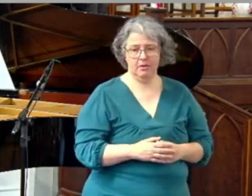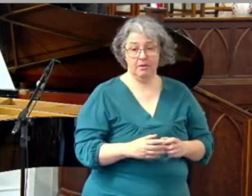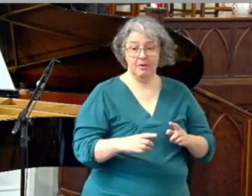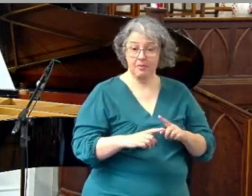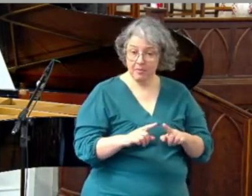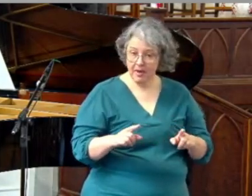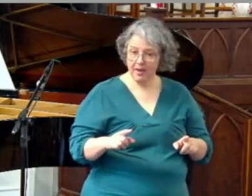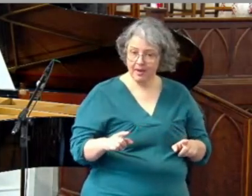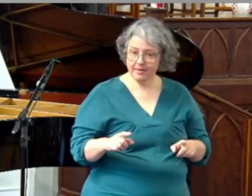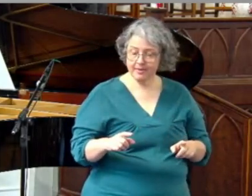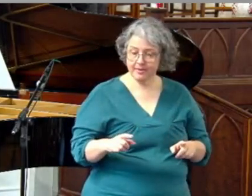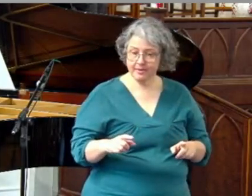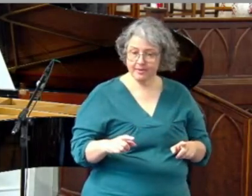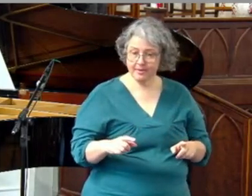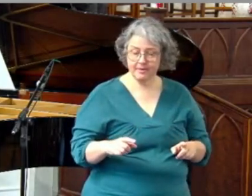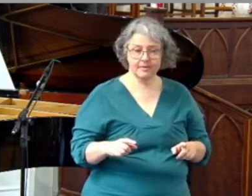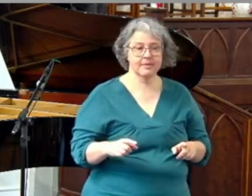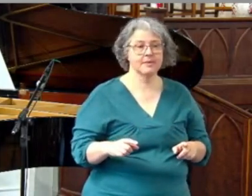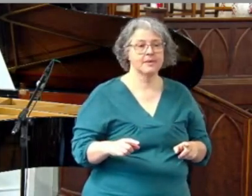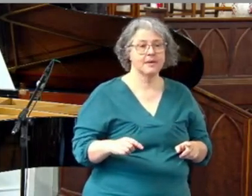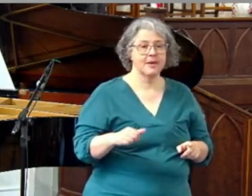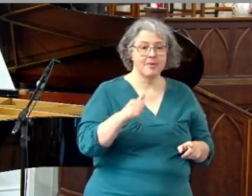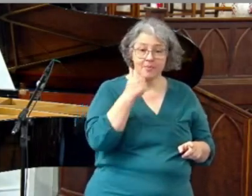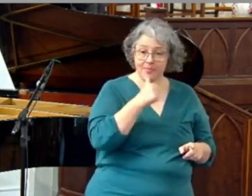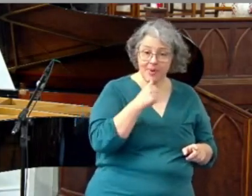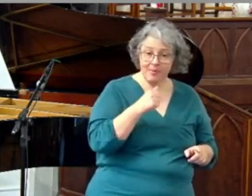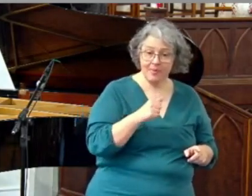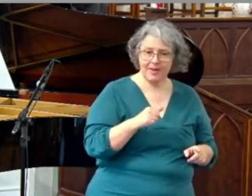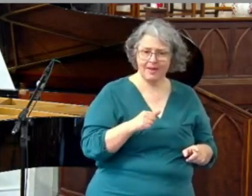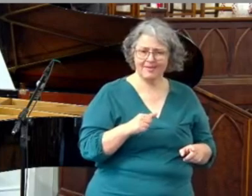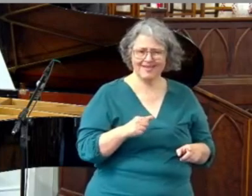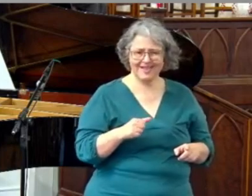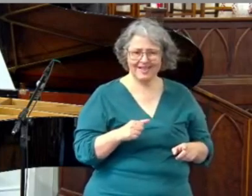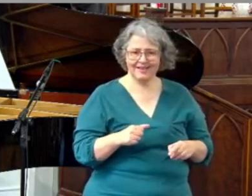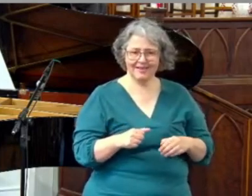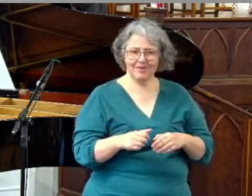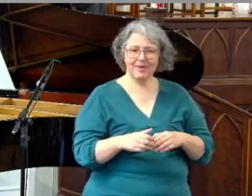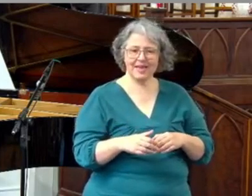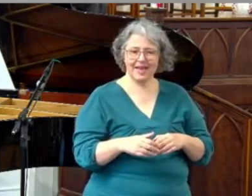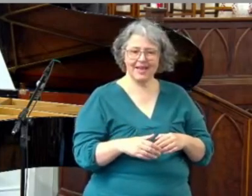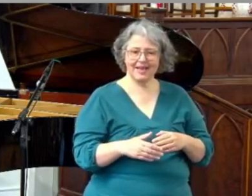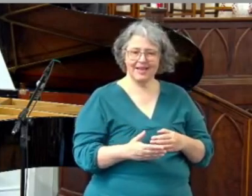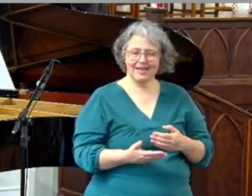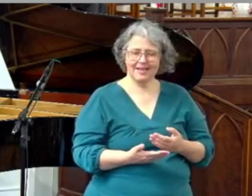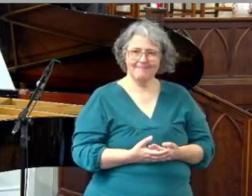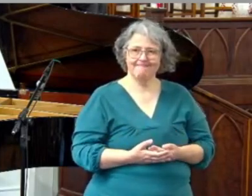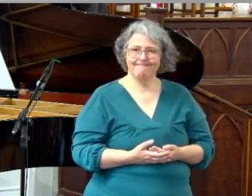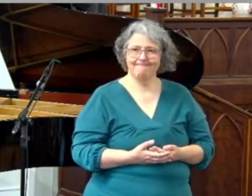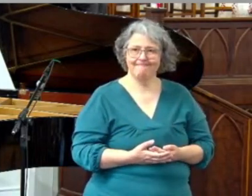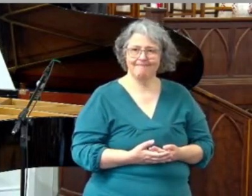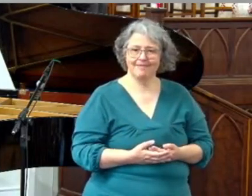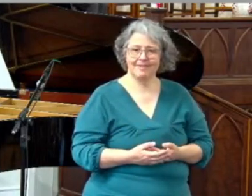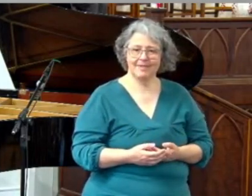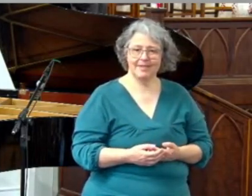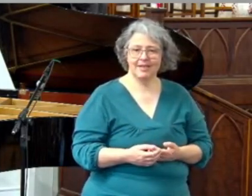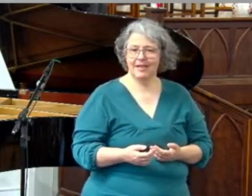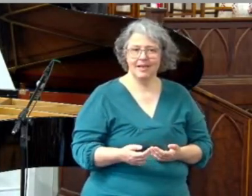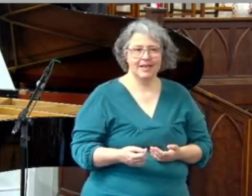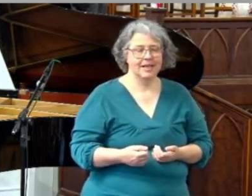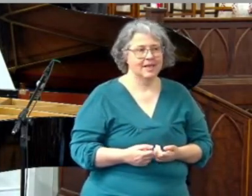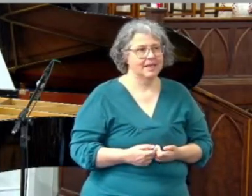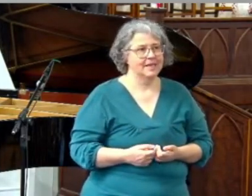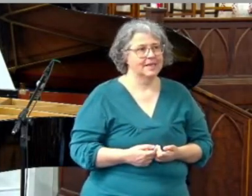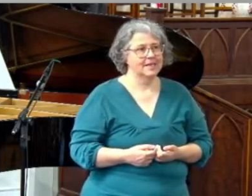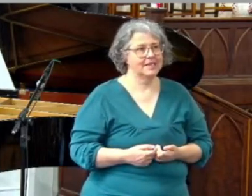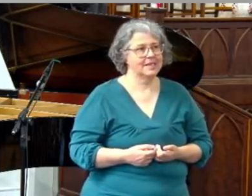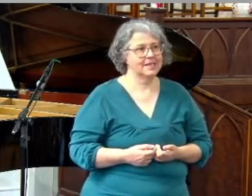militante do movimento LGBT. E uma mulher que vivia a